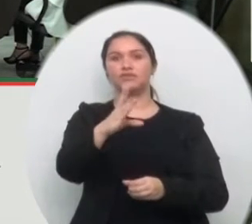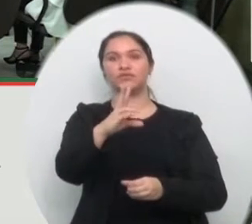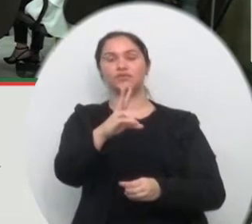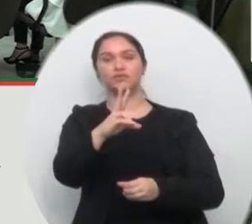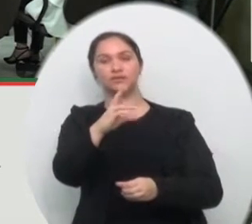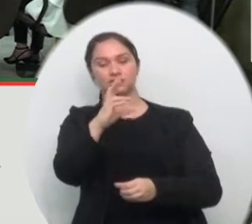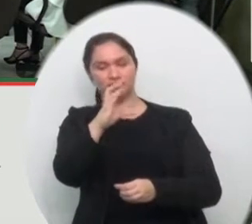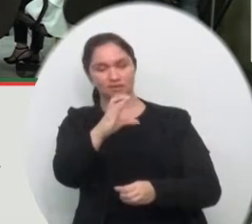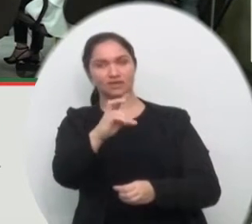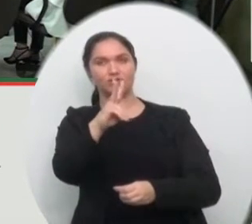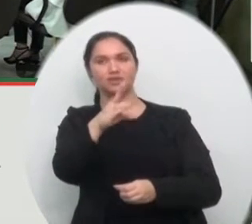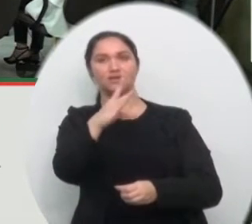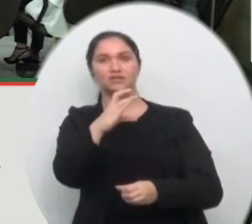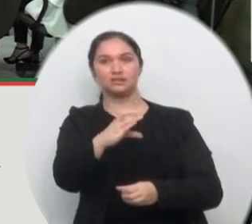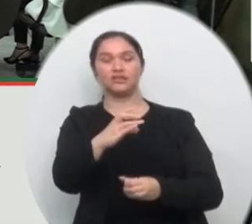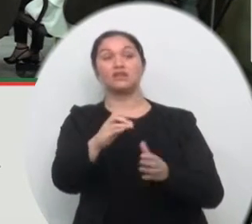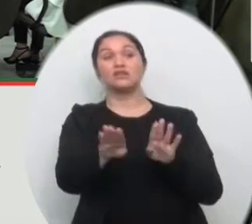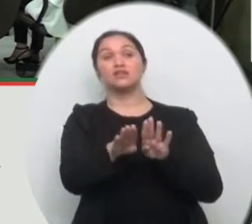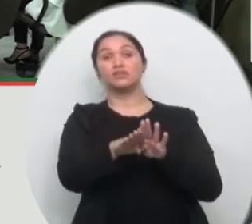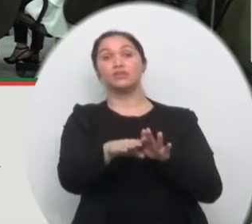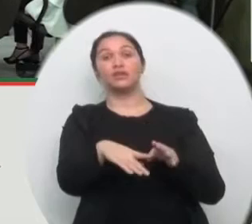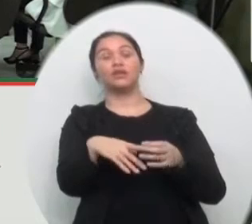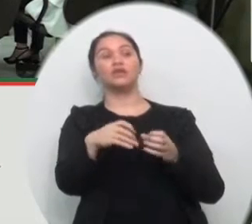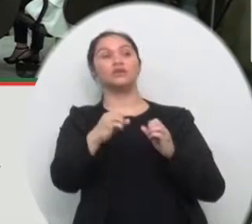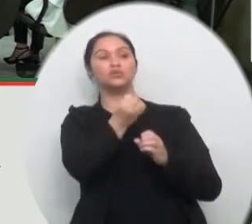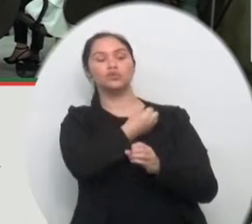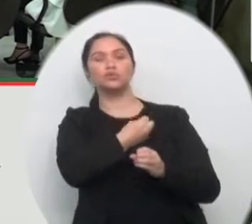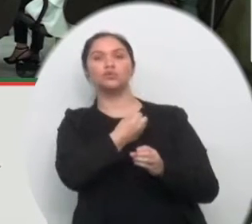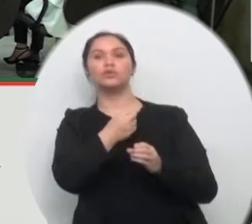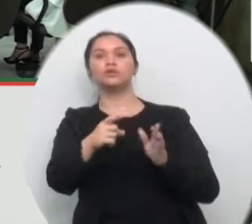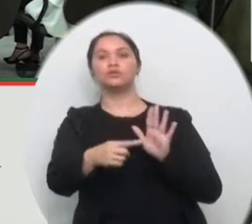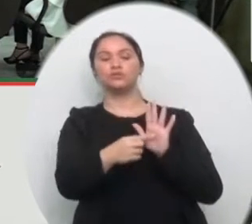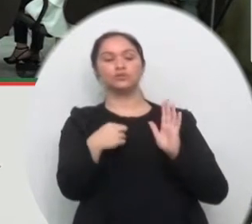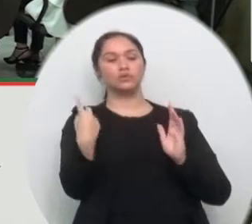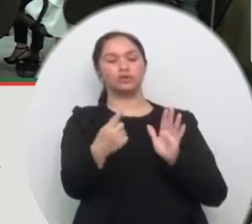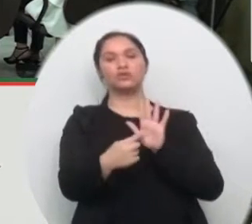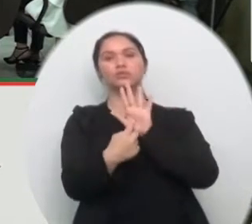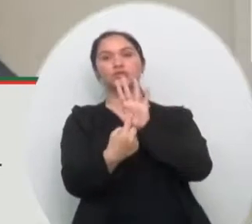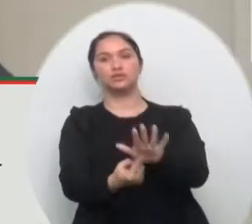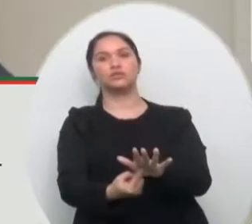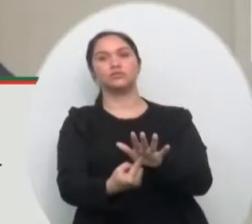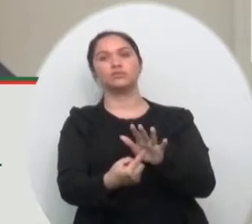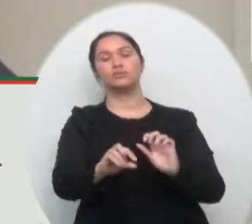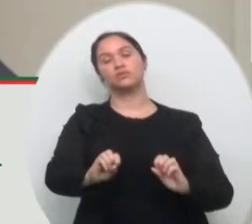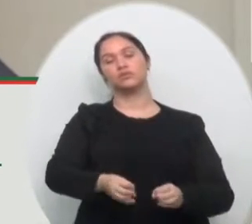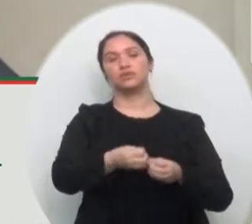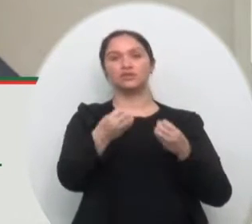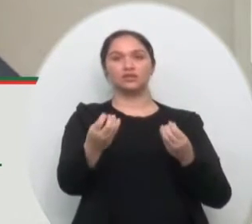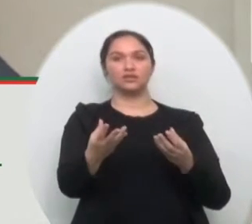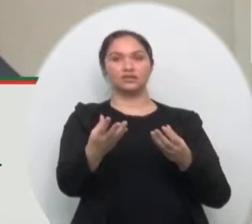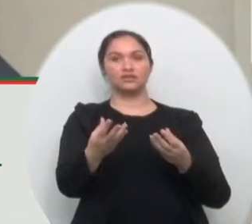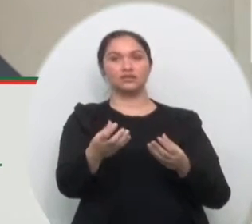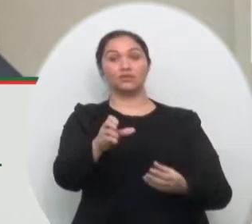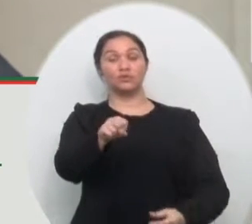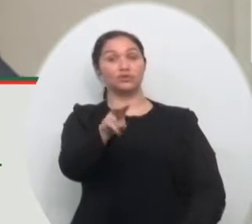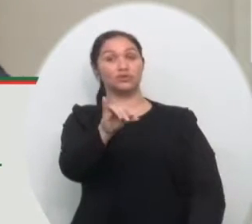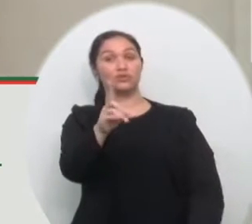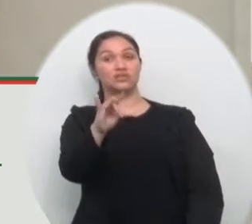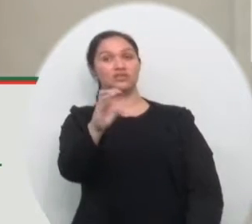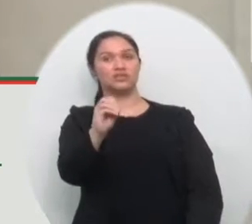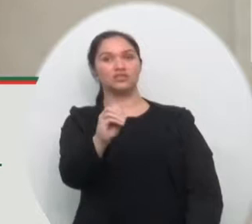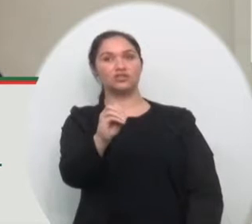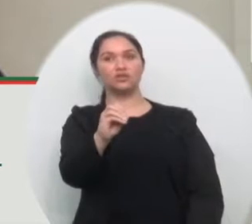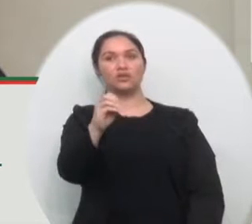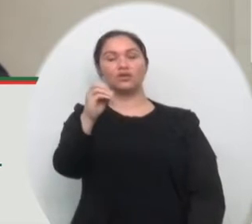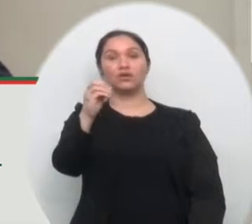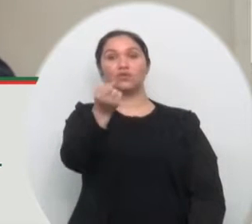os casos que eram de 2 a 3 atos consumados por semana, reduziram-se a 0. Ficaram